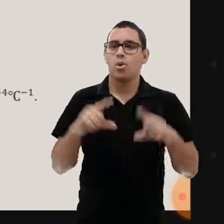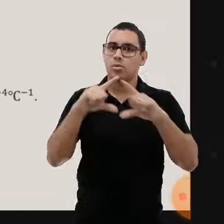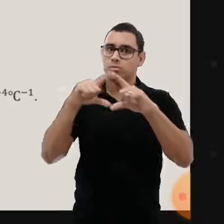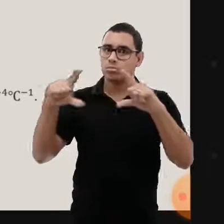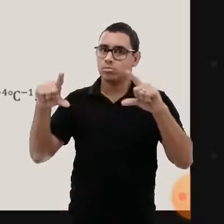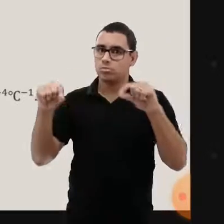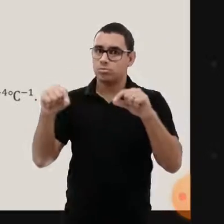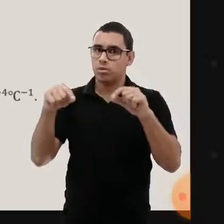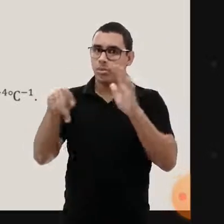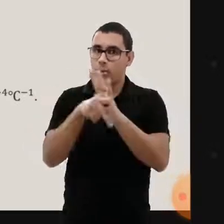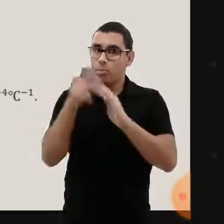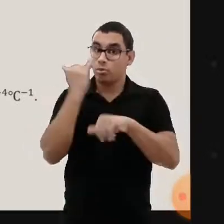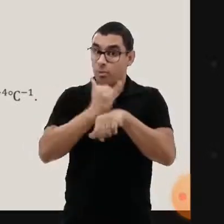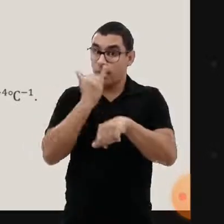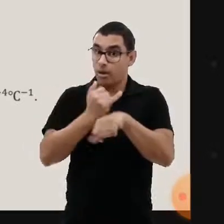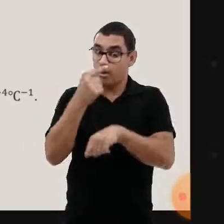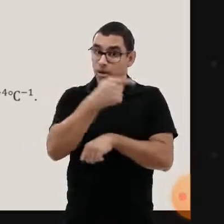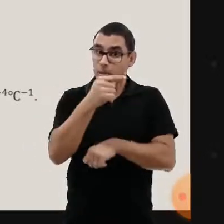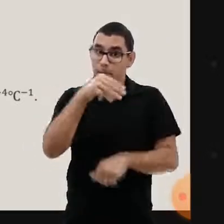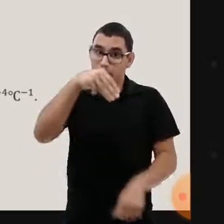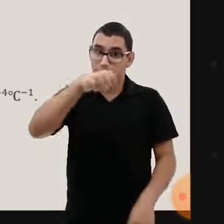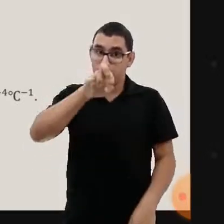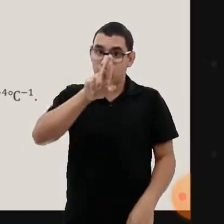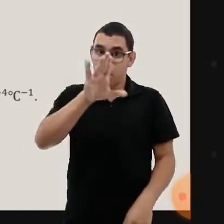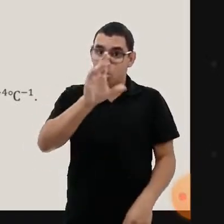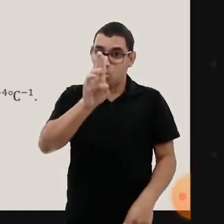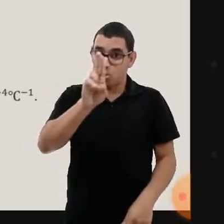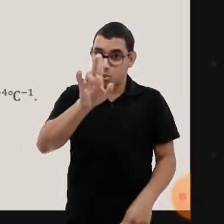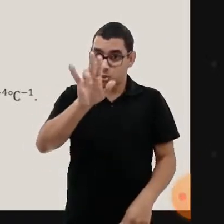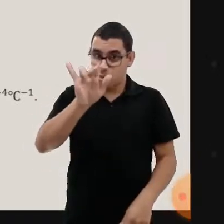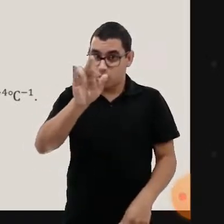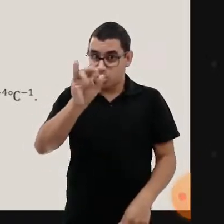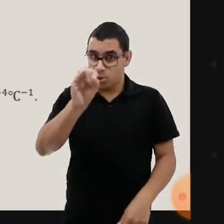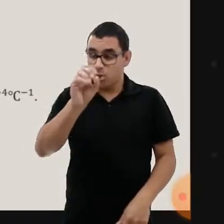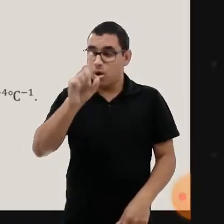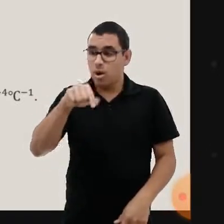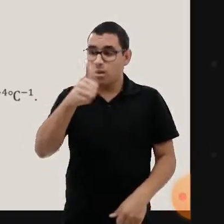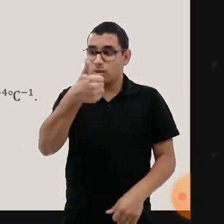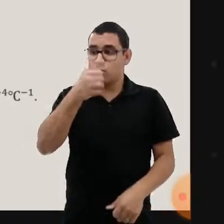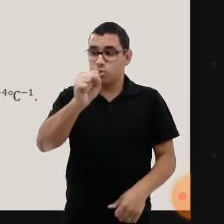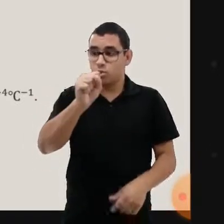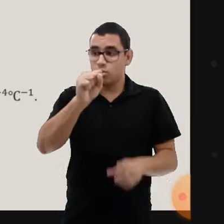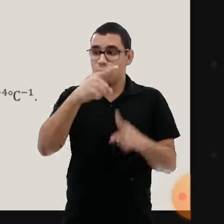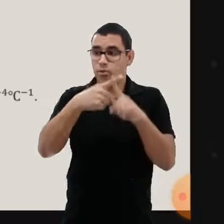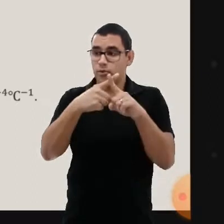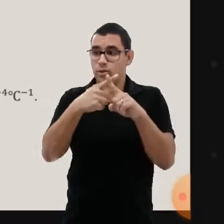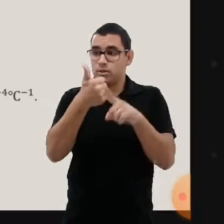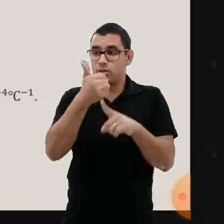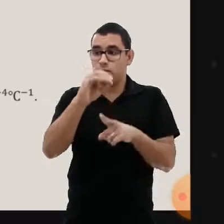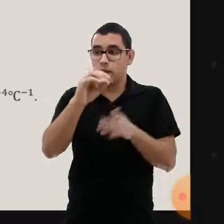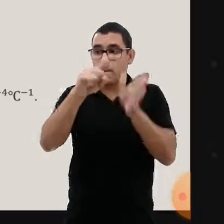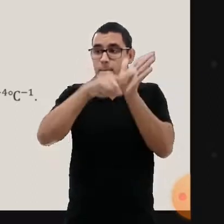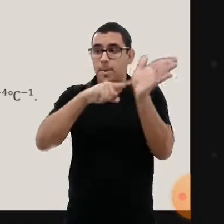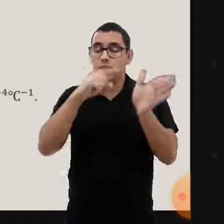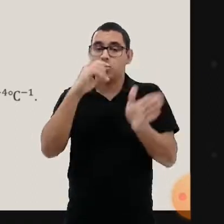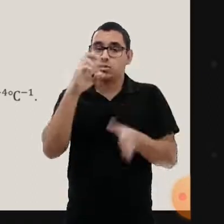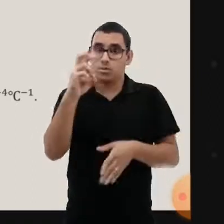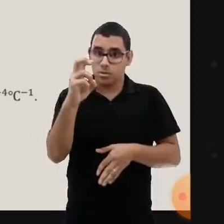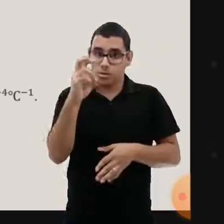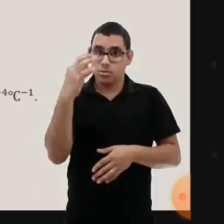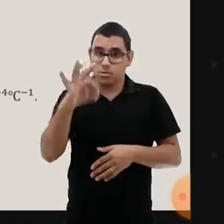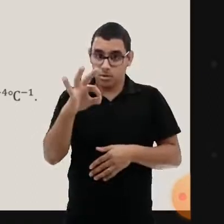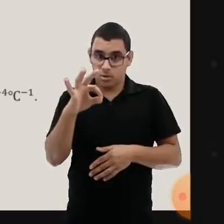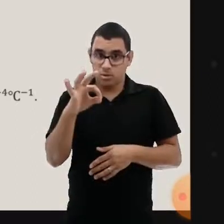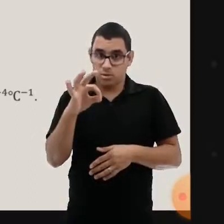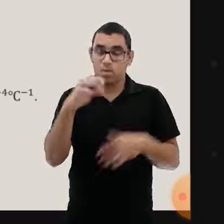O coeficiente de dilatação do mercúrio é de 18 vezes 10 a menos 5. Então, nós vamos